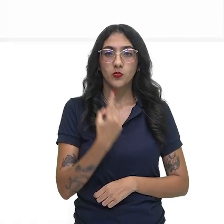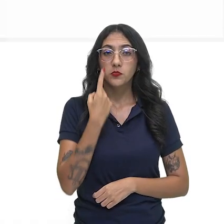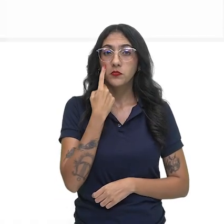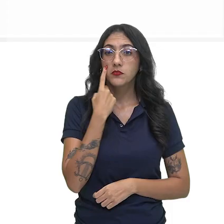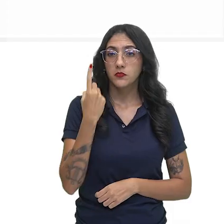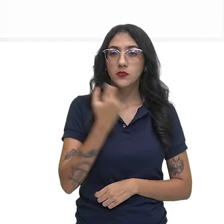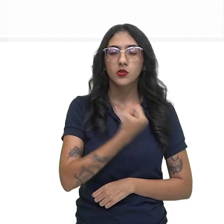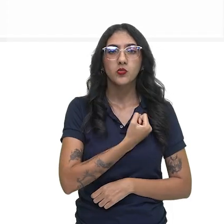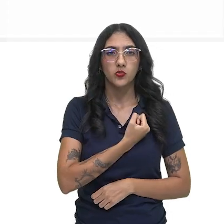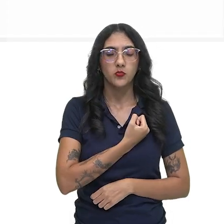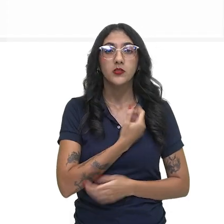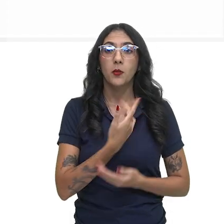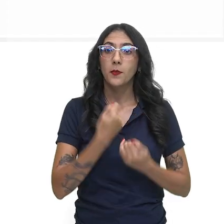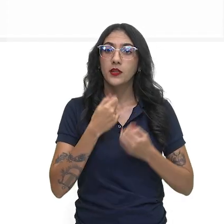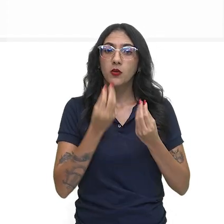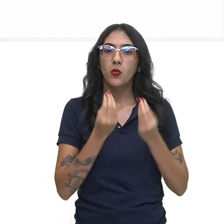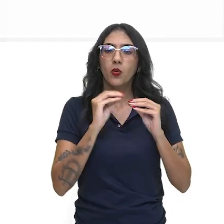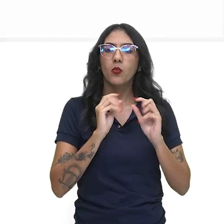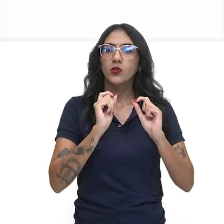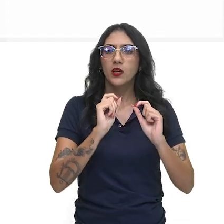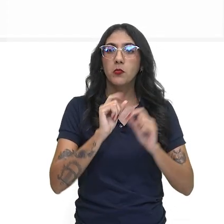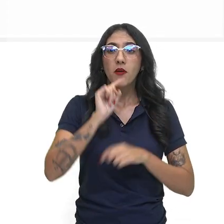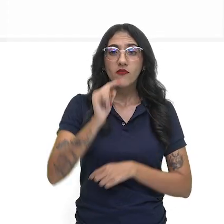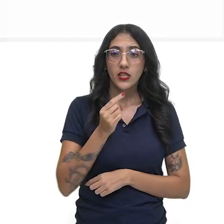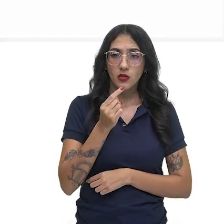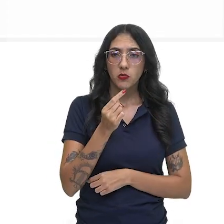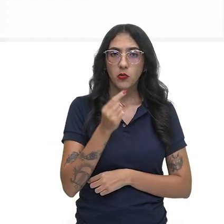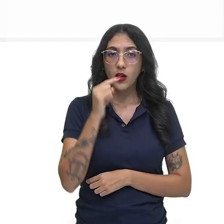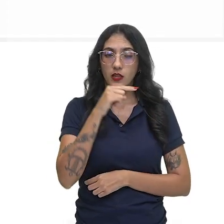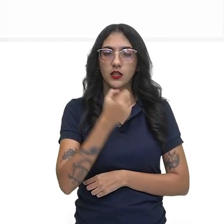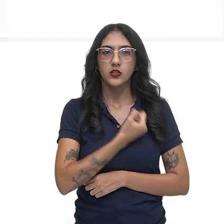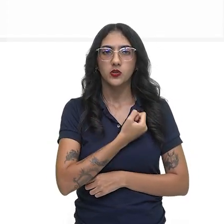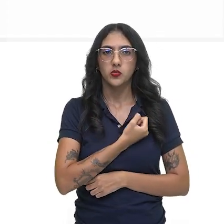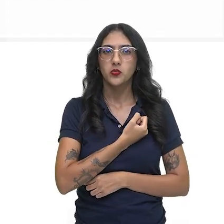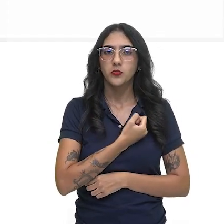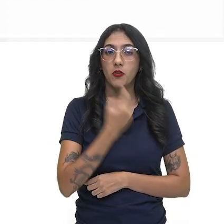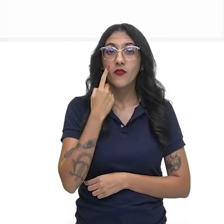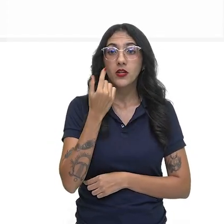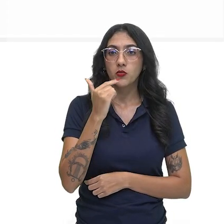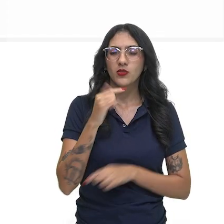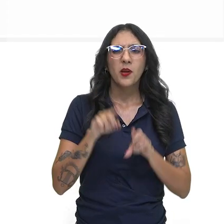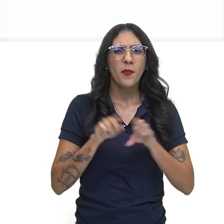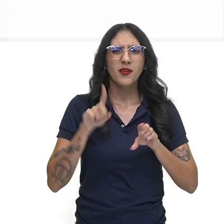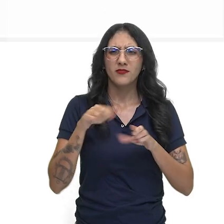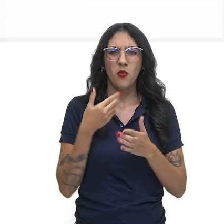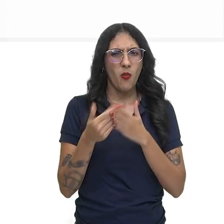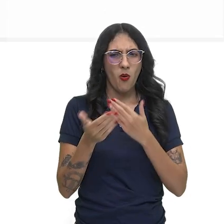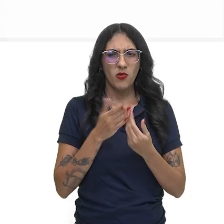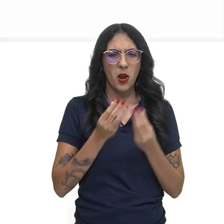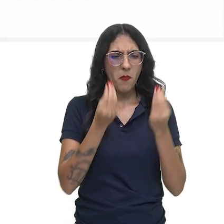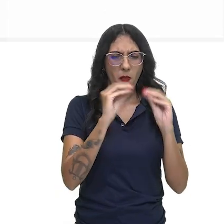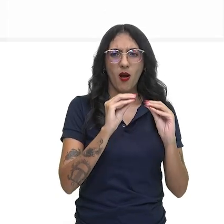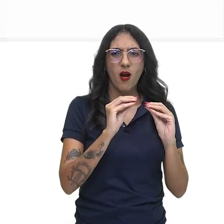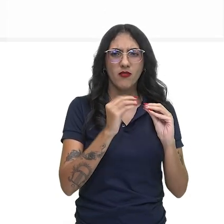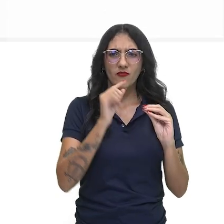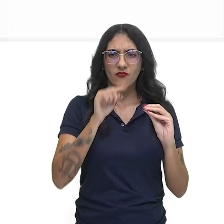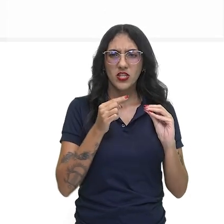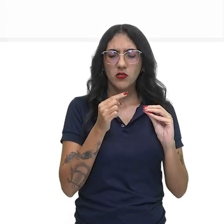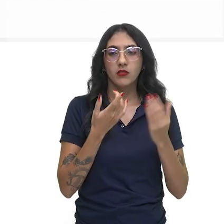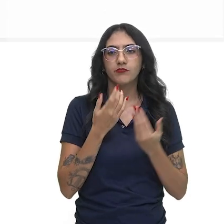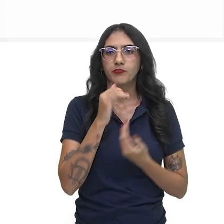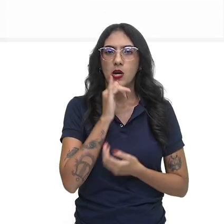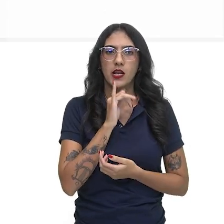aqui. Então, em primeiro lugar, eu tenho que colocar uma vírgula nesse número, gente. Agora, eu não posso colocar vírgula em qualquer lugar. Se eu